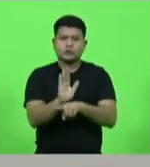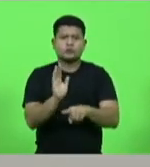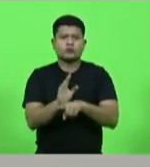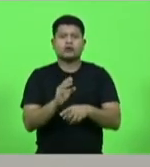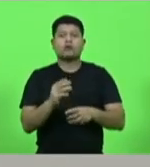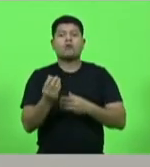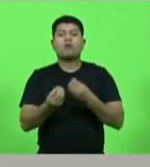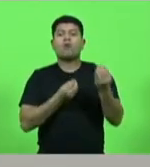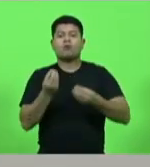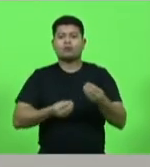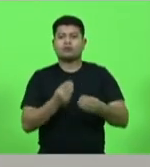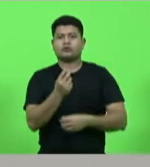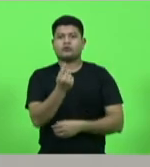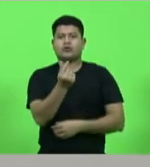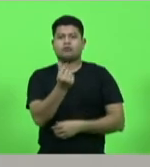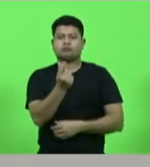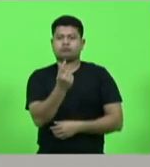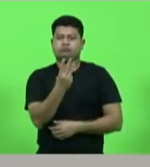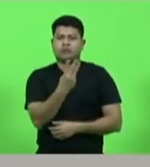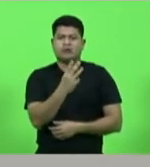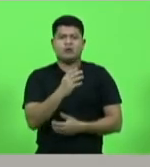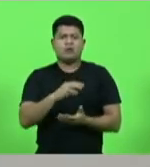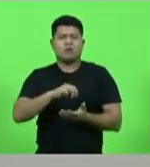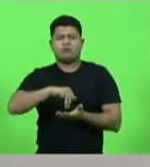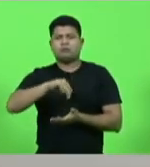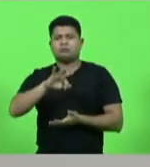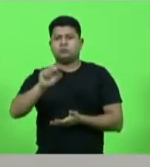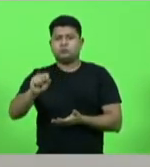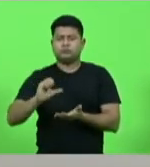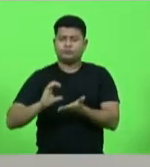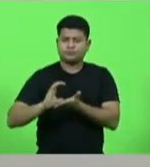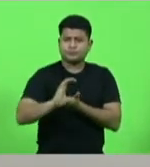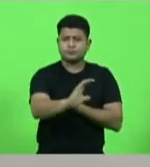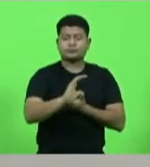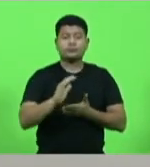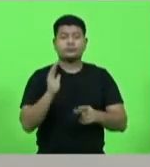condições das estradas no nosso estado.